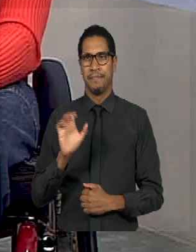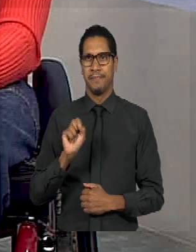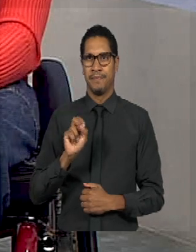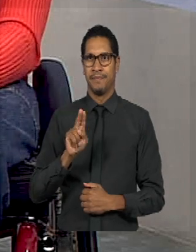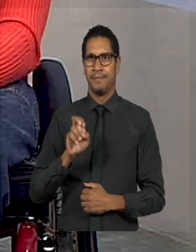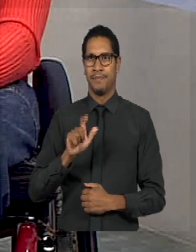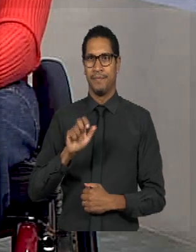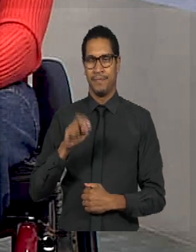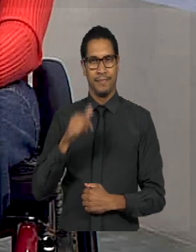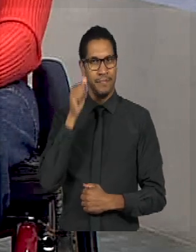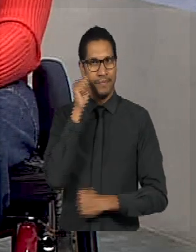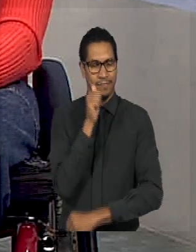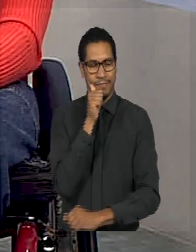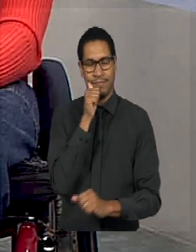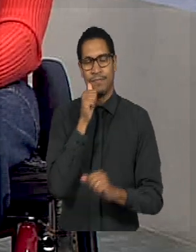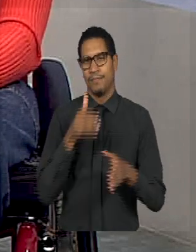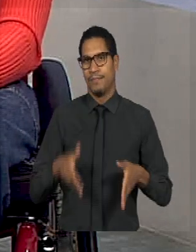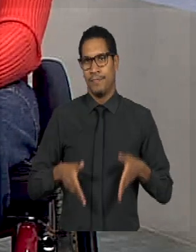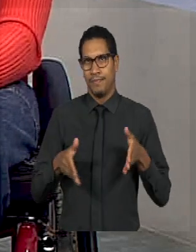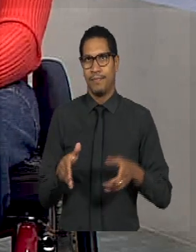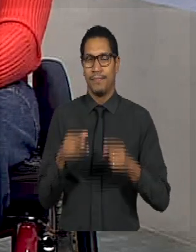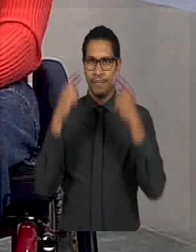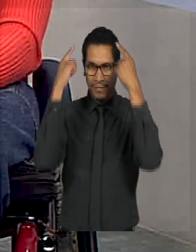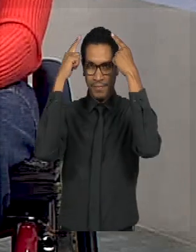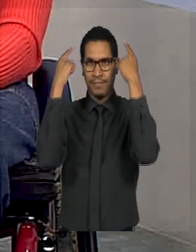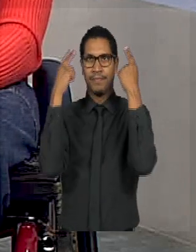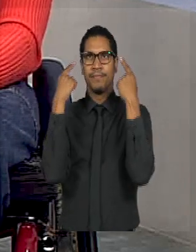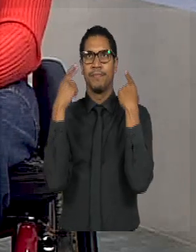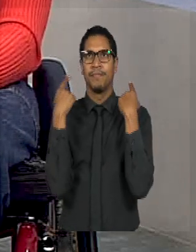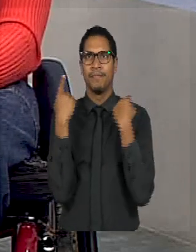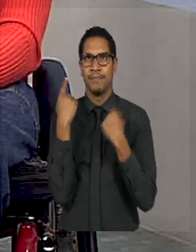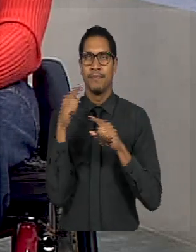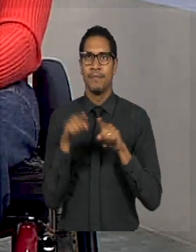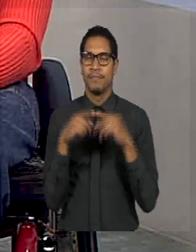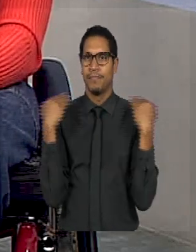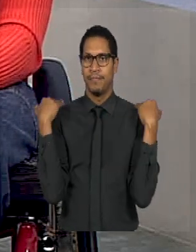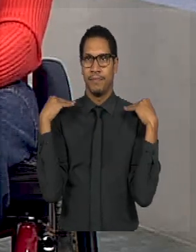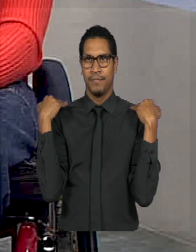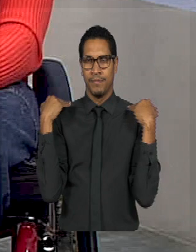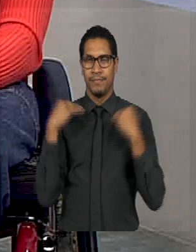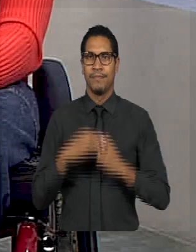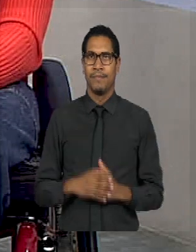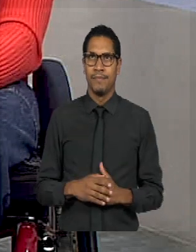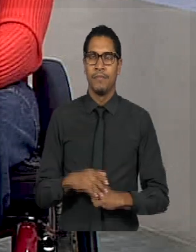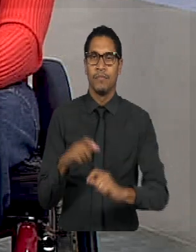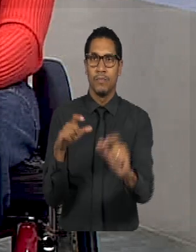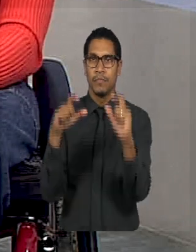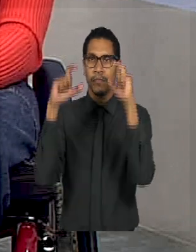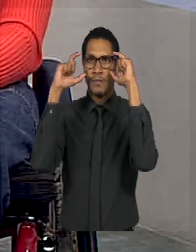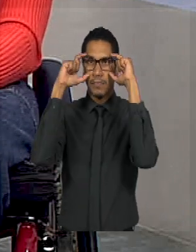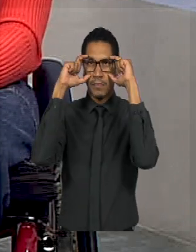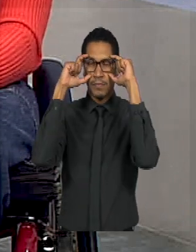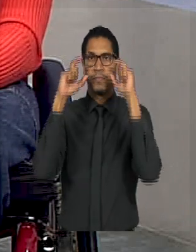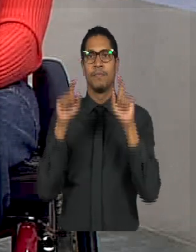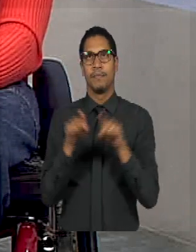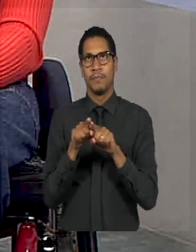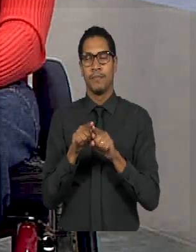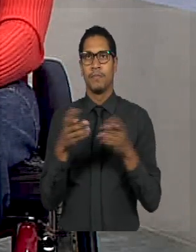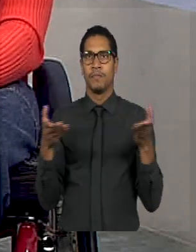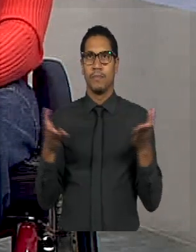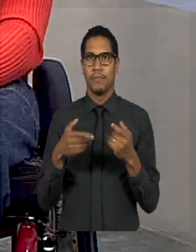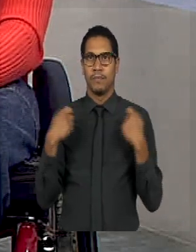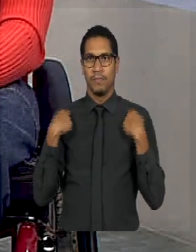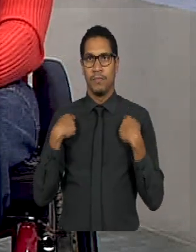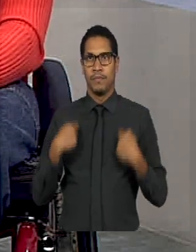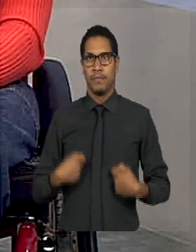uma mulher cadeirante, de cabelos cacheados e marrons na altura dos ombros, uso óculos de grau, estou usando hoje